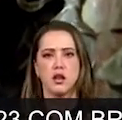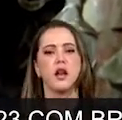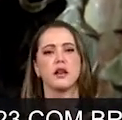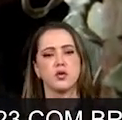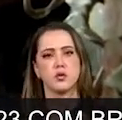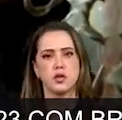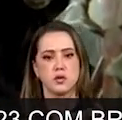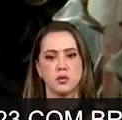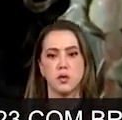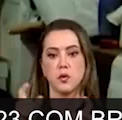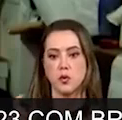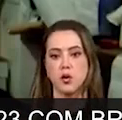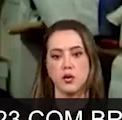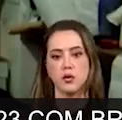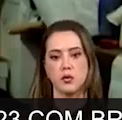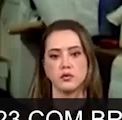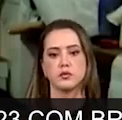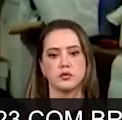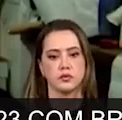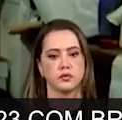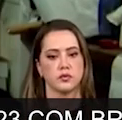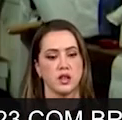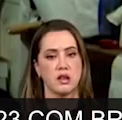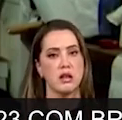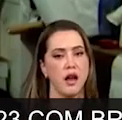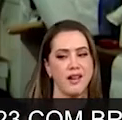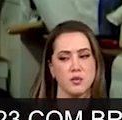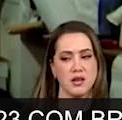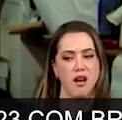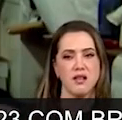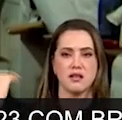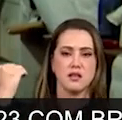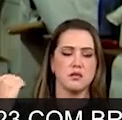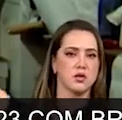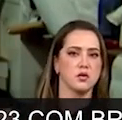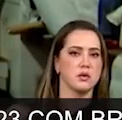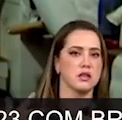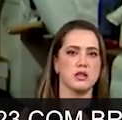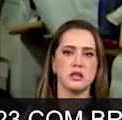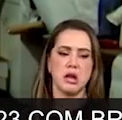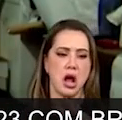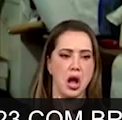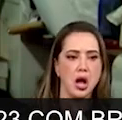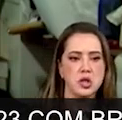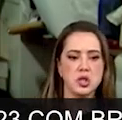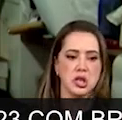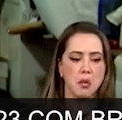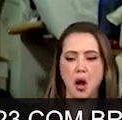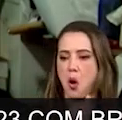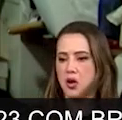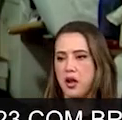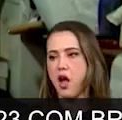a administração do local. Você tem uma responsabilidade acima do que você deveria ter como um empregado, porque você